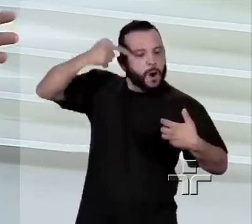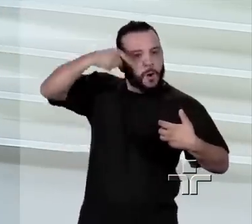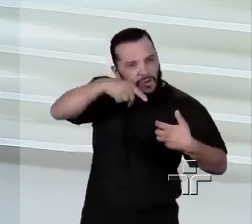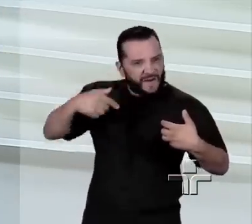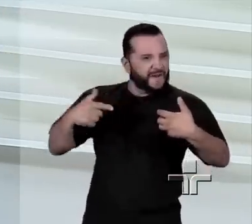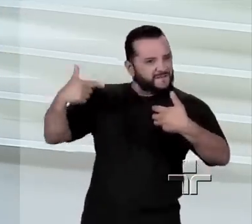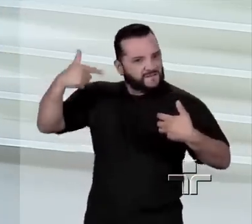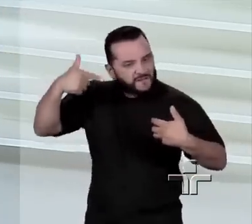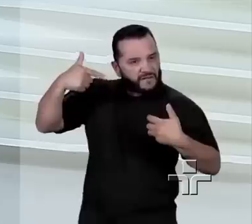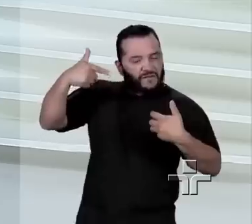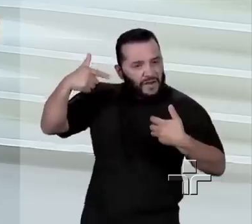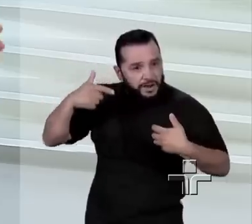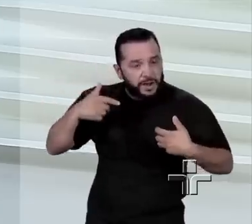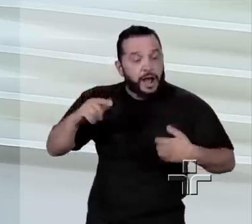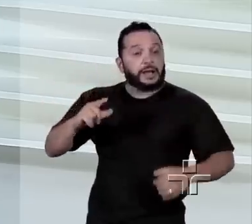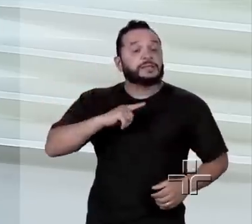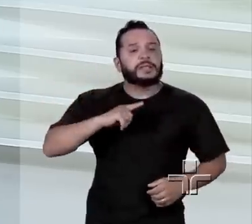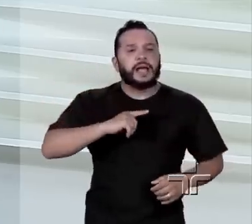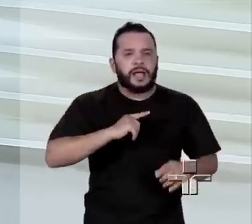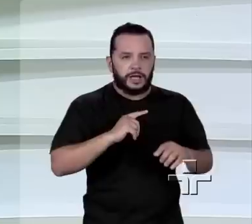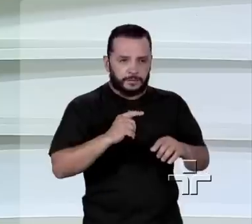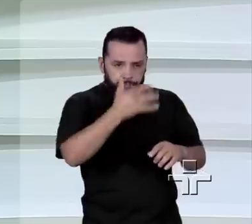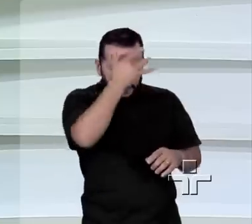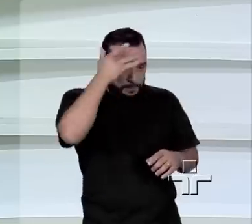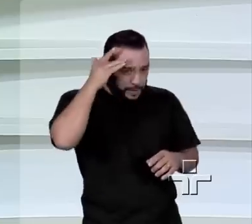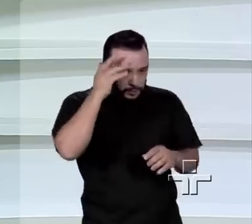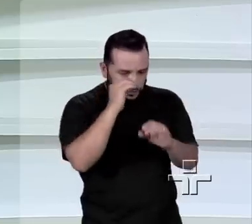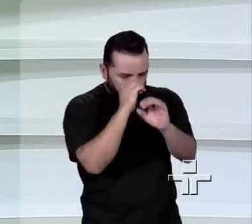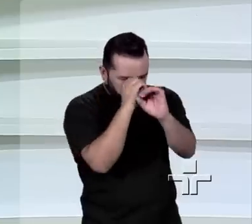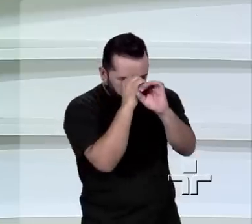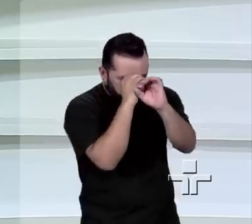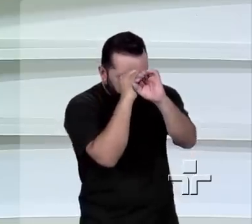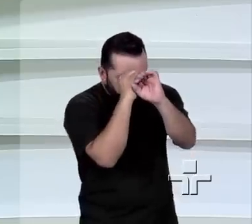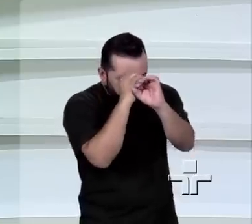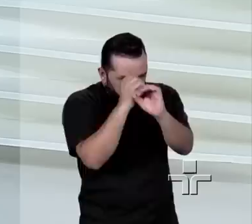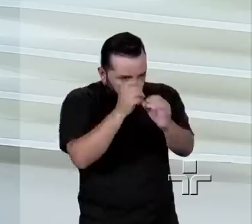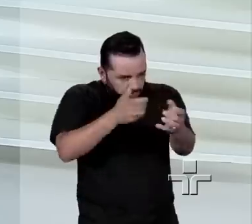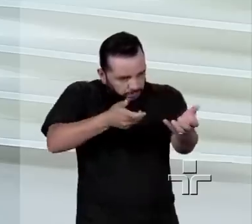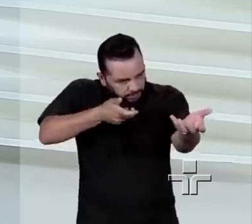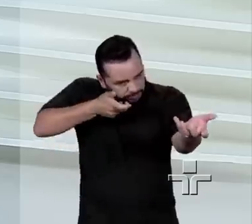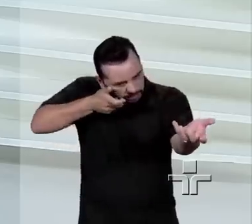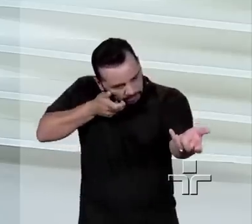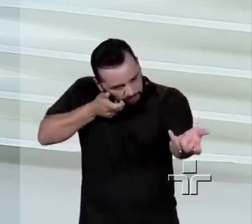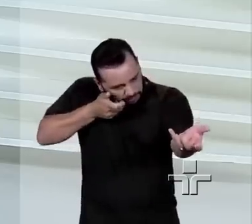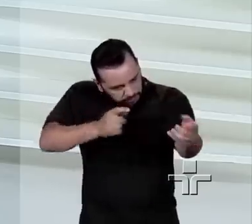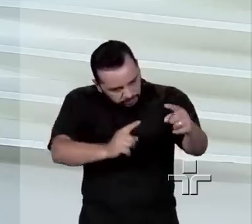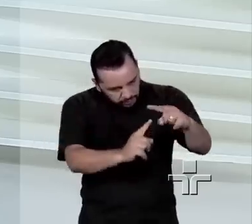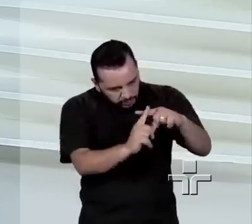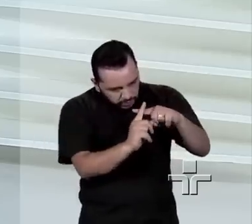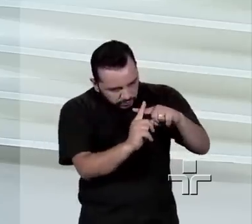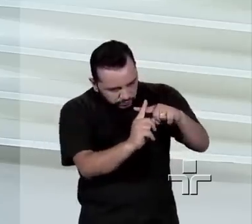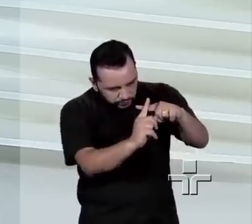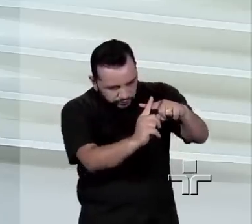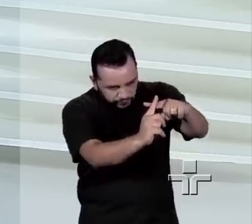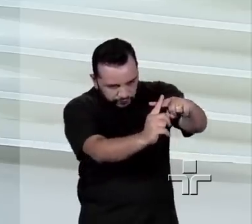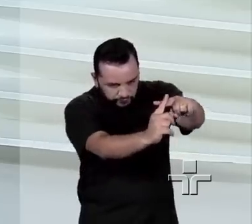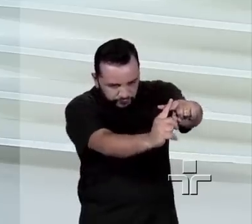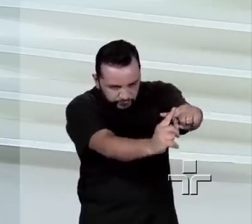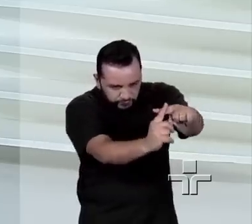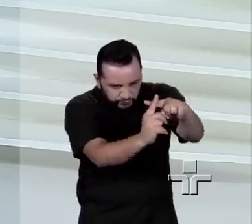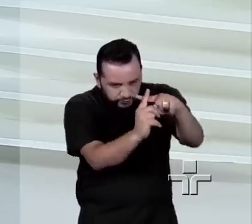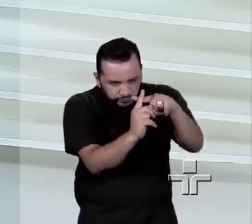que aí você tem a figura do sniper, do que foi o sniper, aquele passarinho pequenininho americano, é quem atira muito bem.